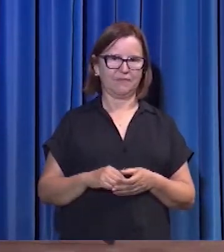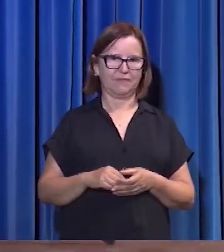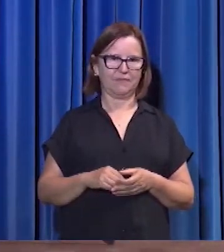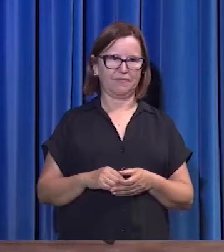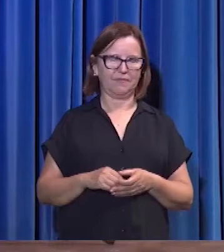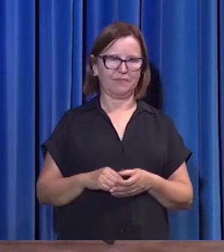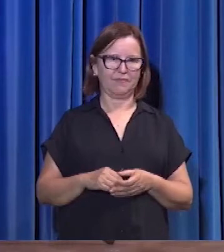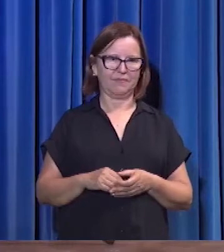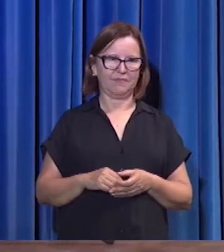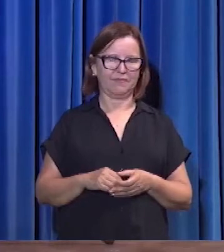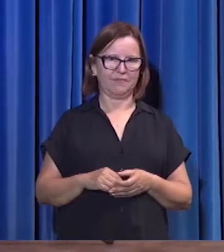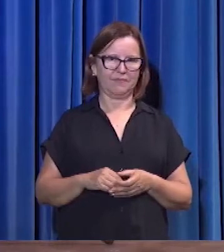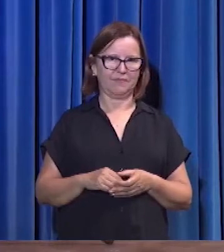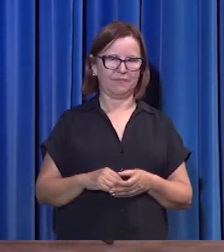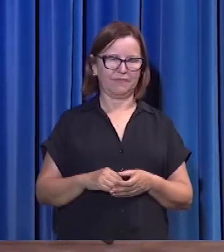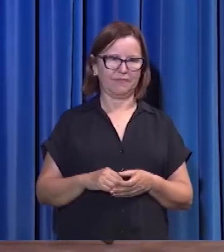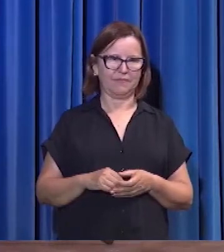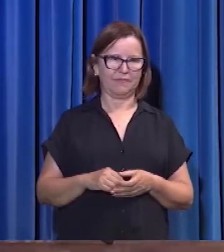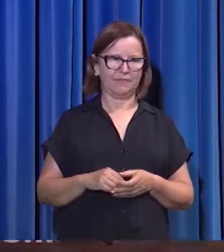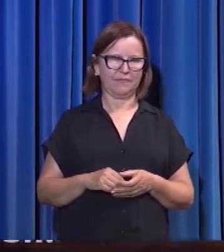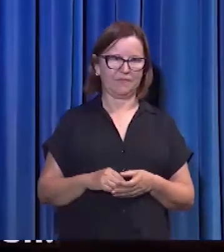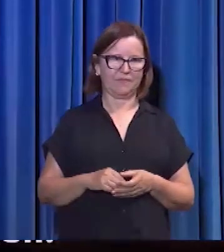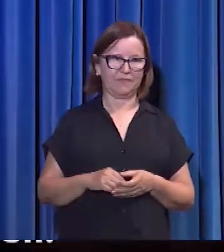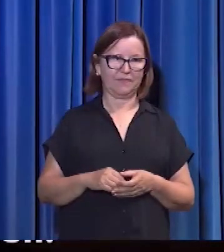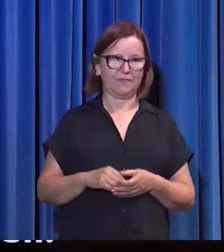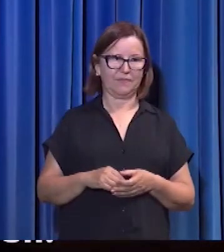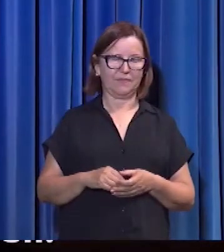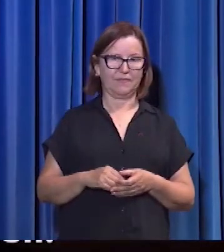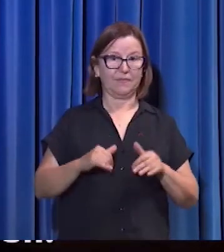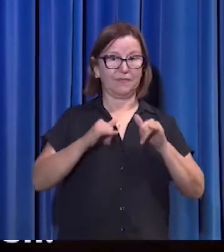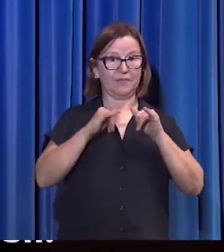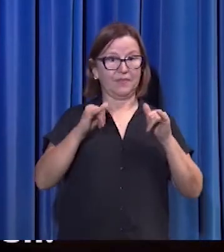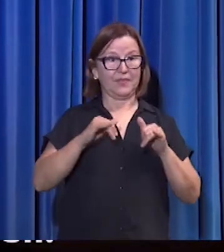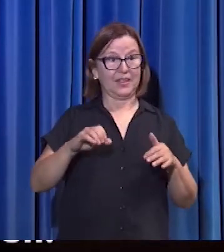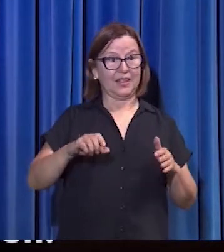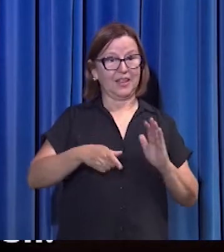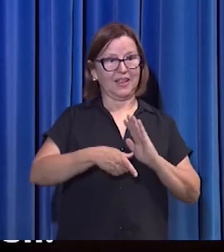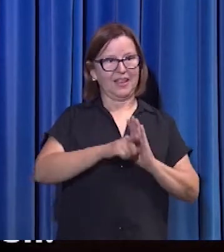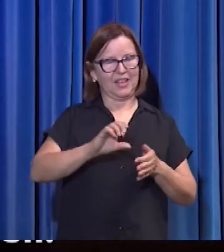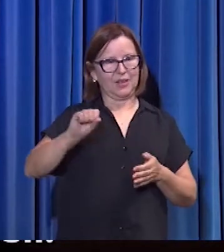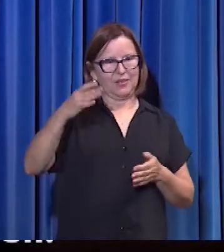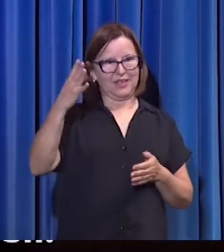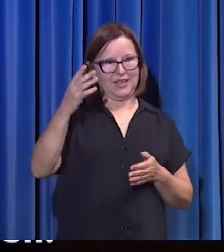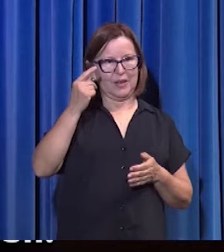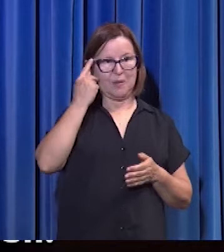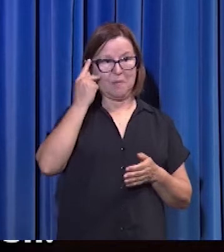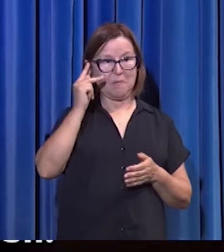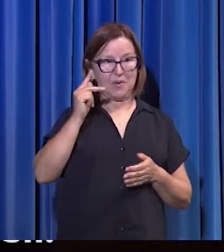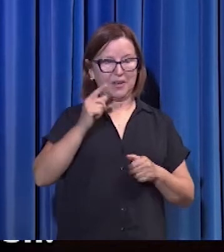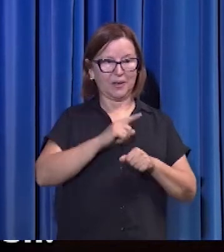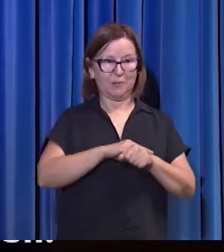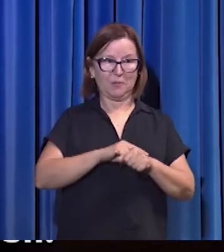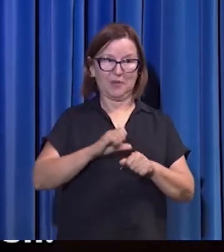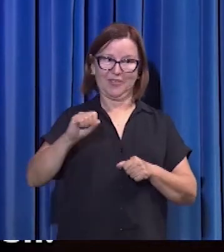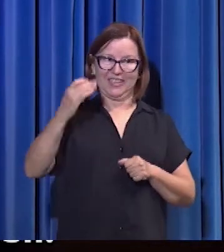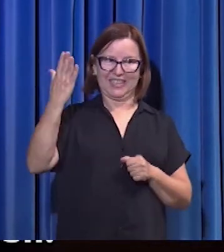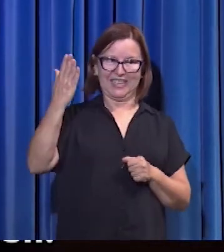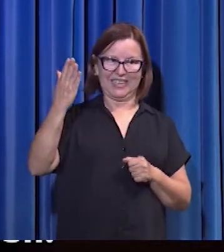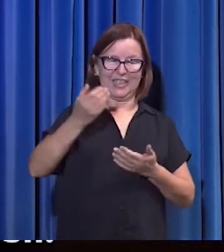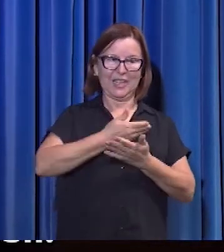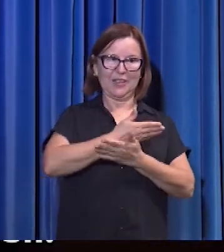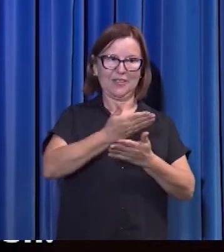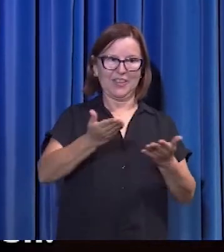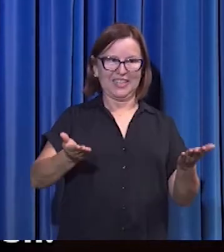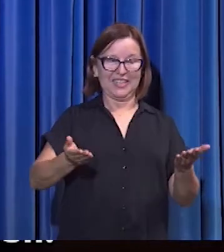João 14, 29. Disse-vos agora, antes que aconteça, para que quando acontecer,